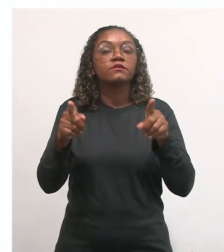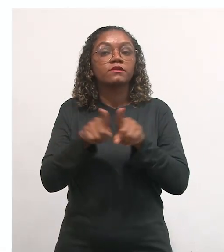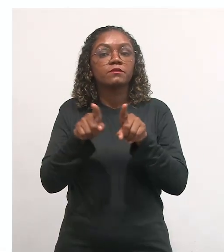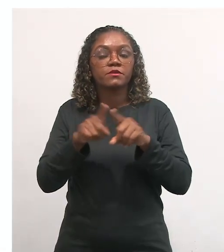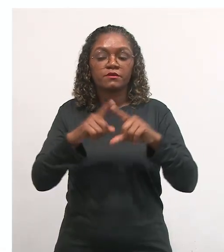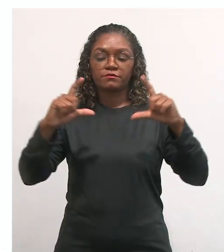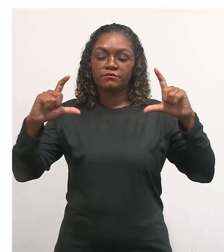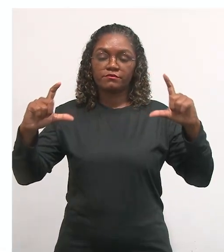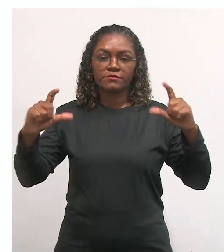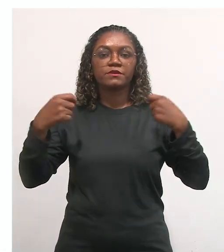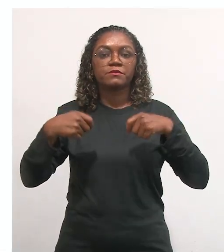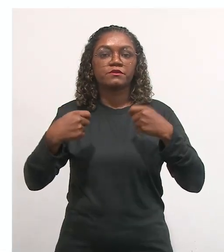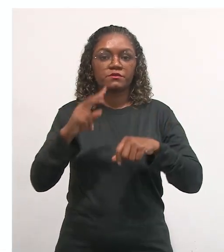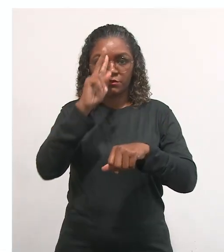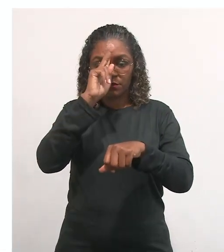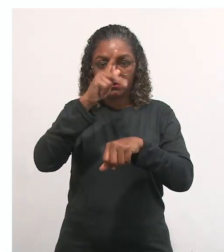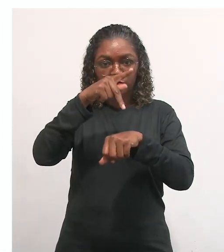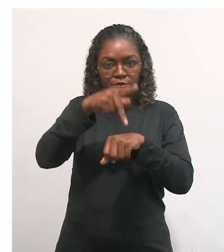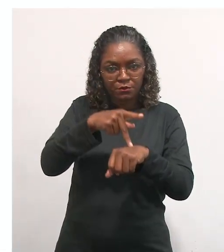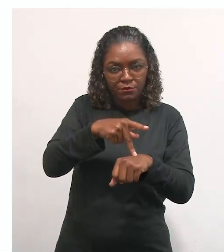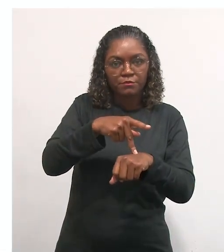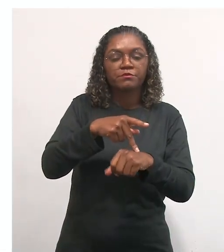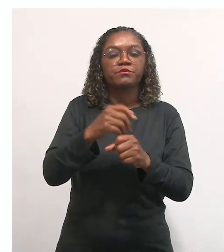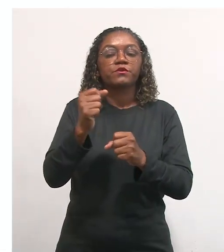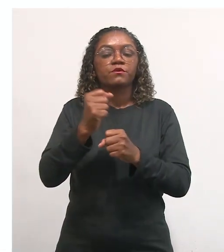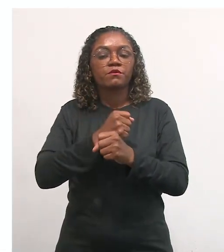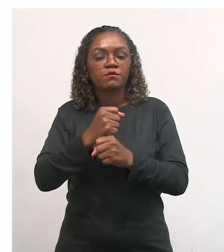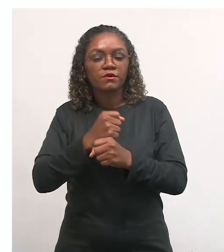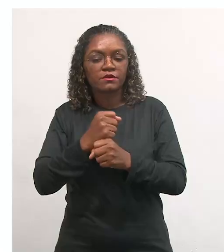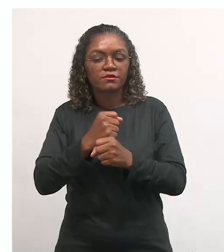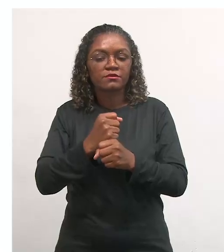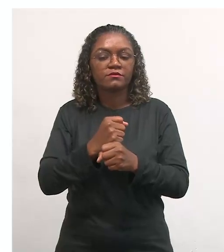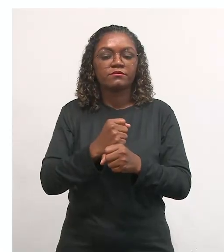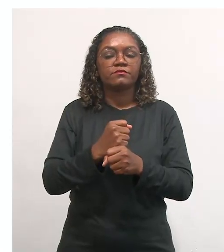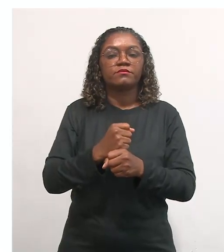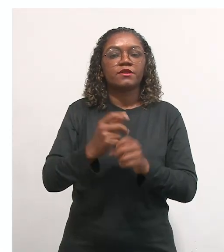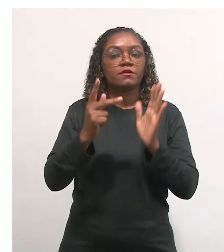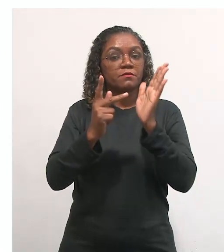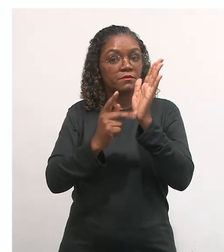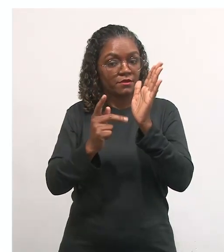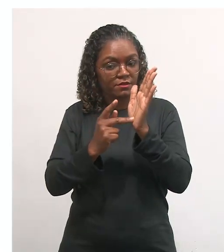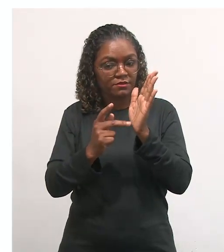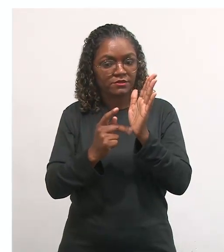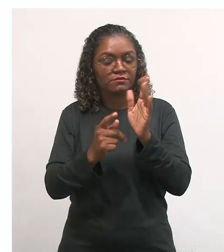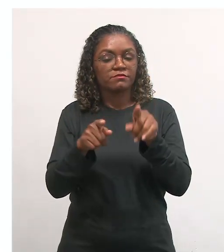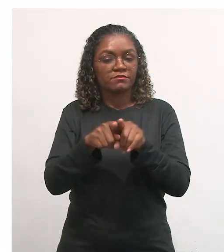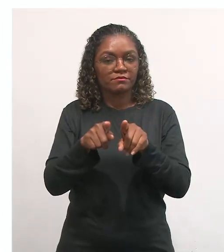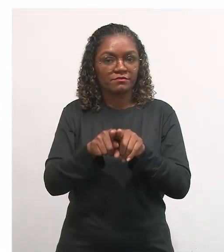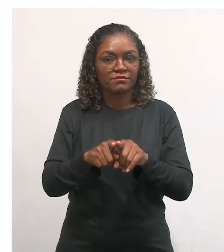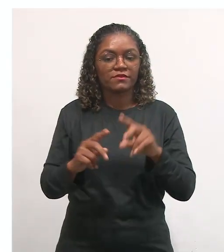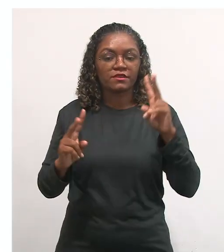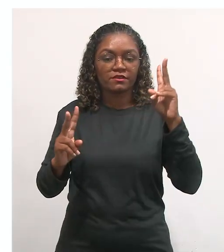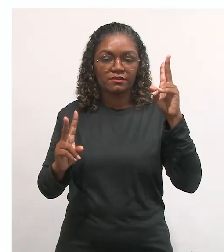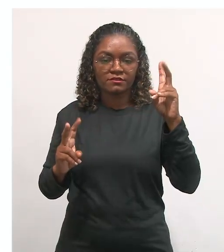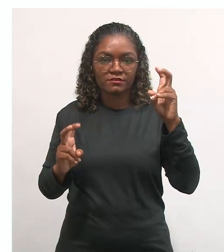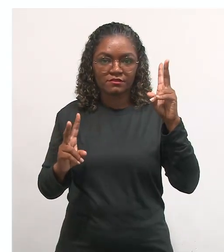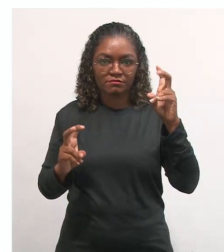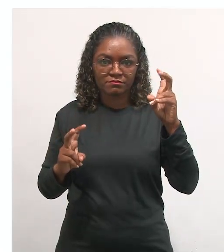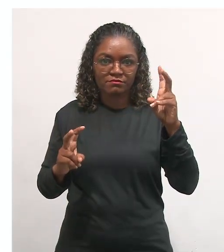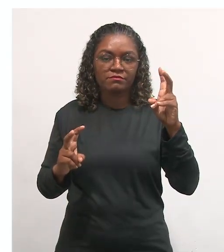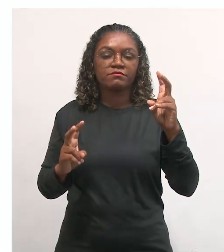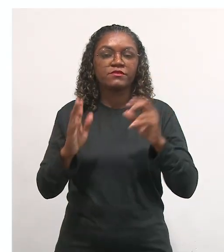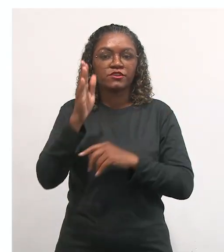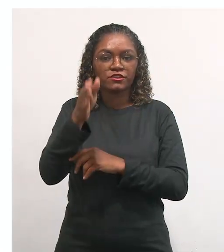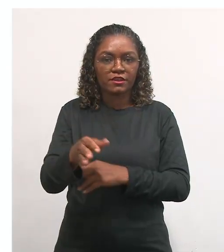o autor ano página entre parênteses fulano de tal por exemplo aqui ó tá vendo aqui ó pronto Isso é uma citação